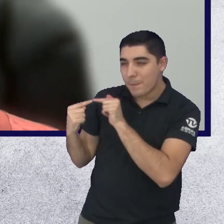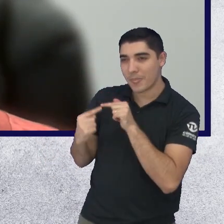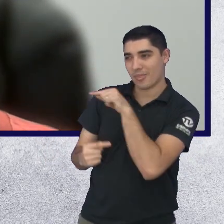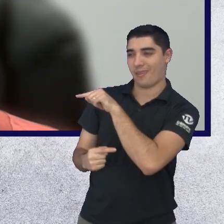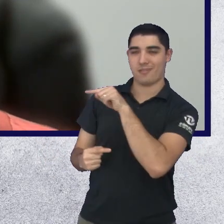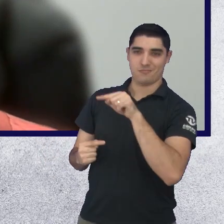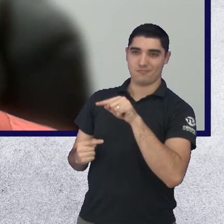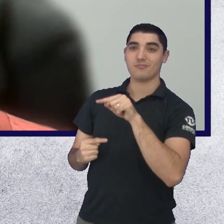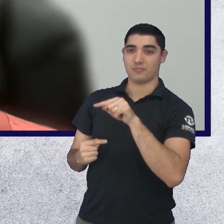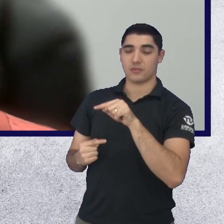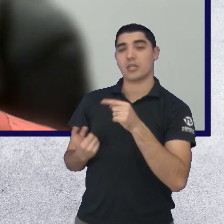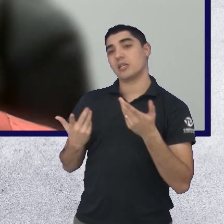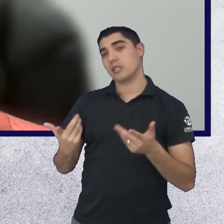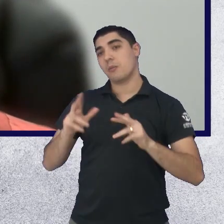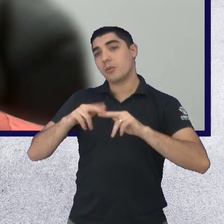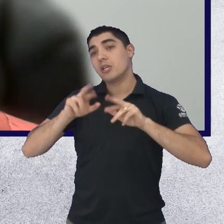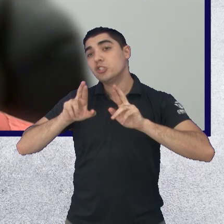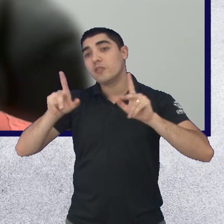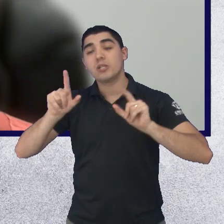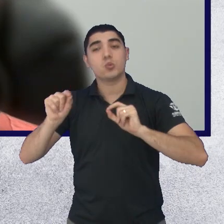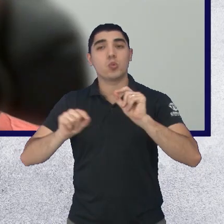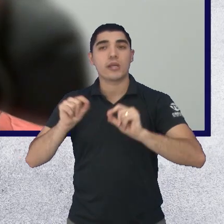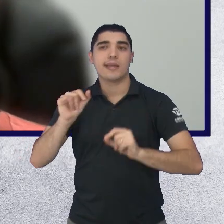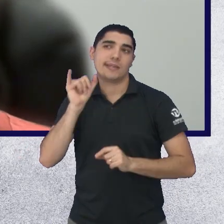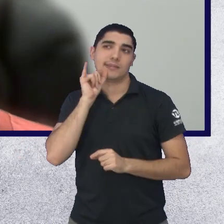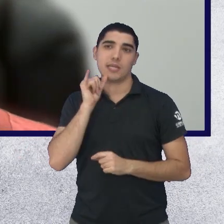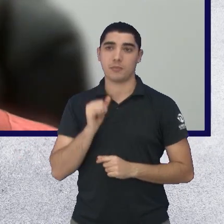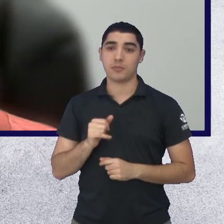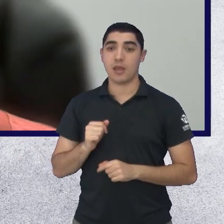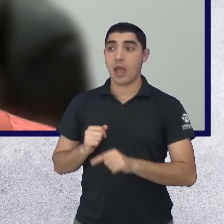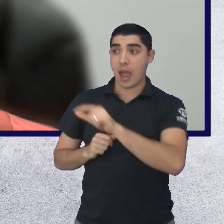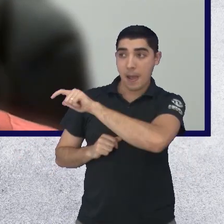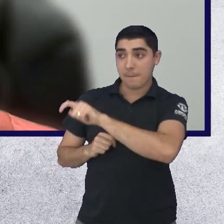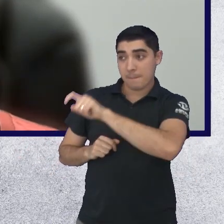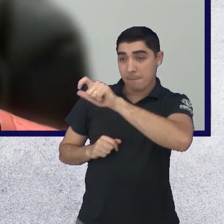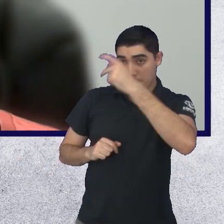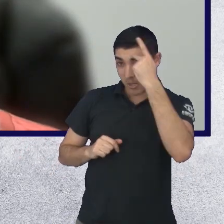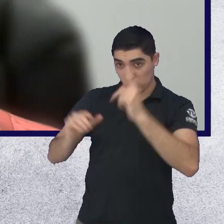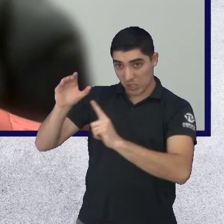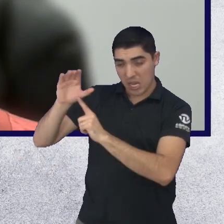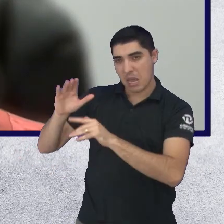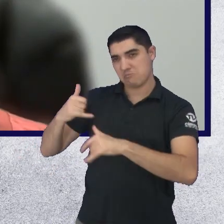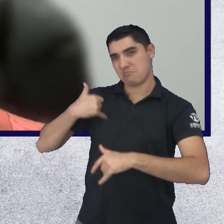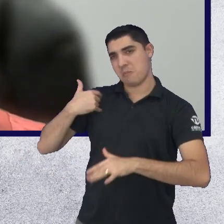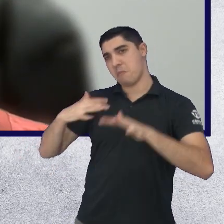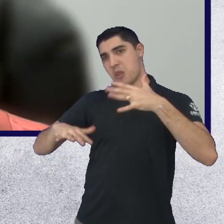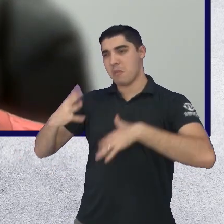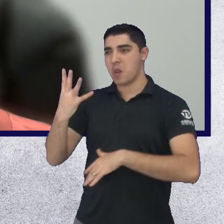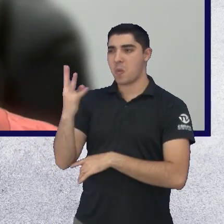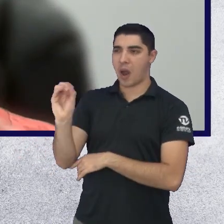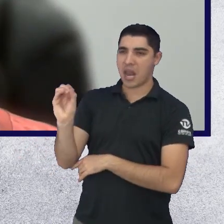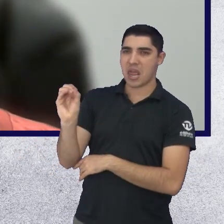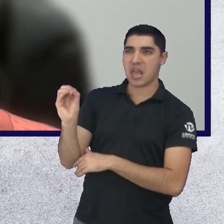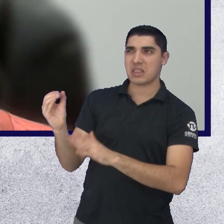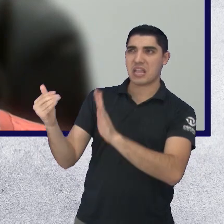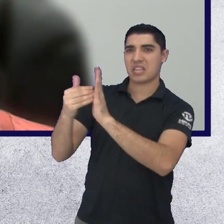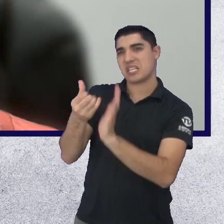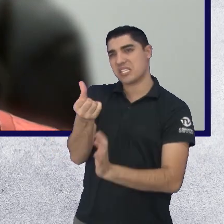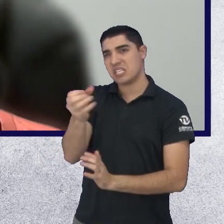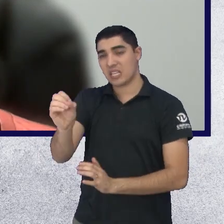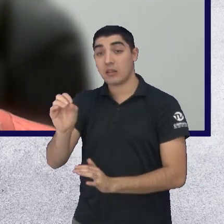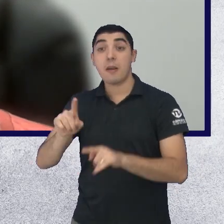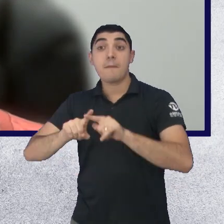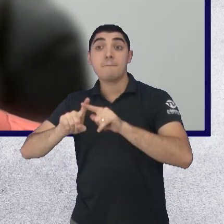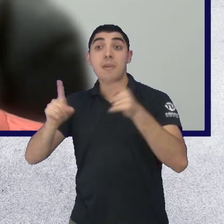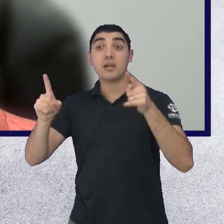é diferente de eu falar, por exemplo, que o público tem 40 a 60 anos, quando eu falo que o meu público, que a minha persona, perdão,